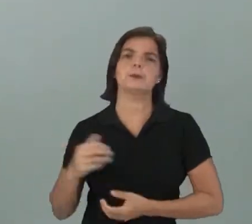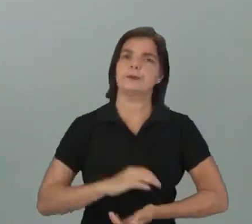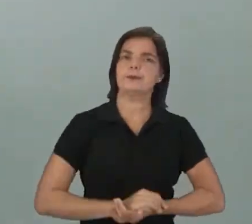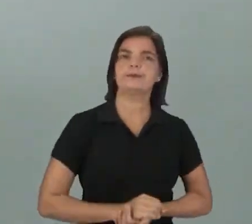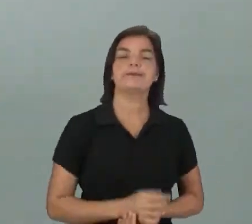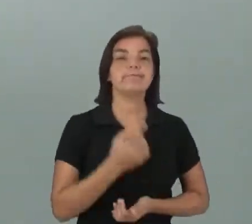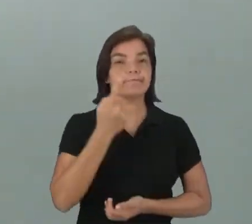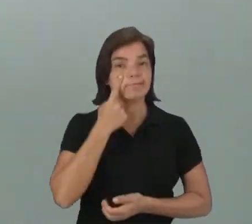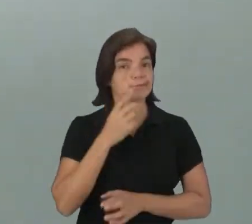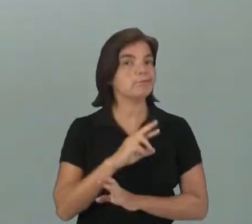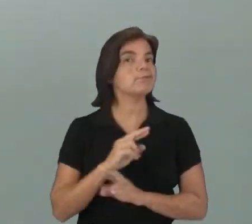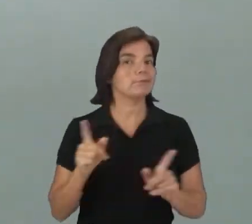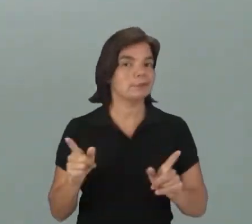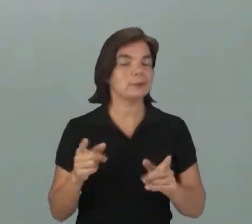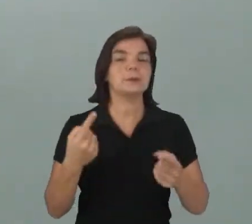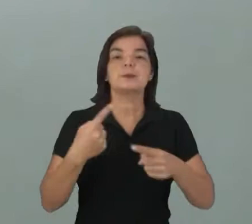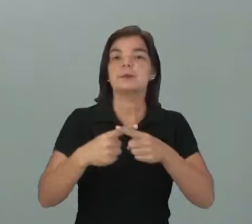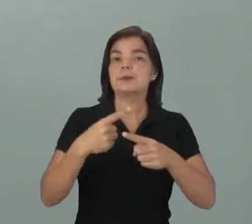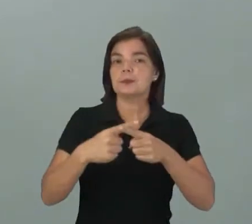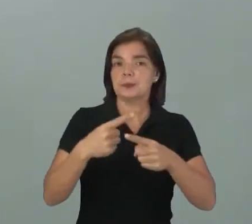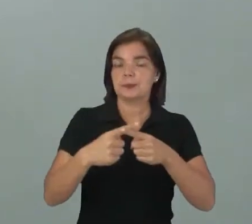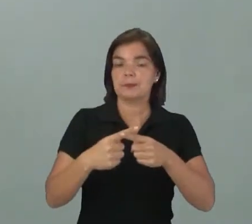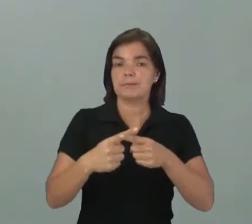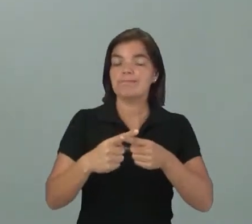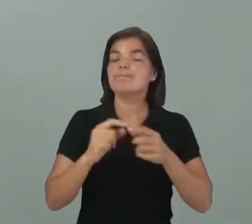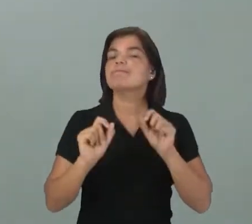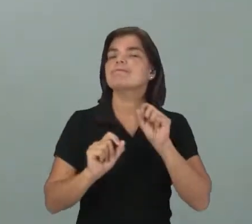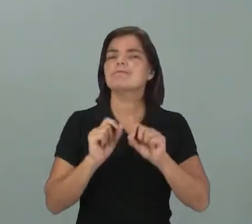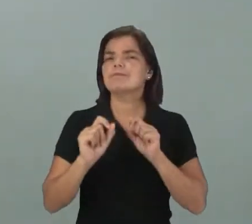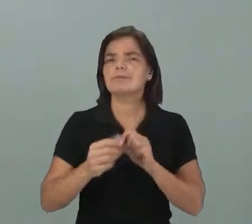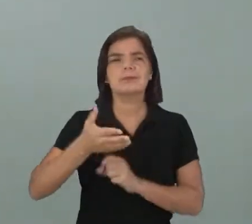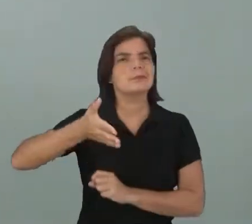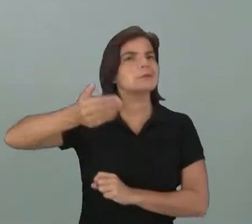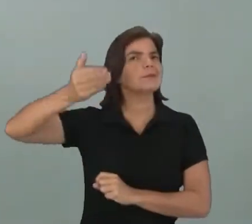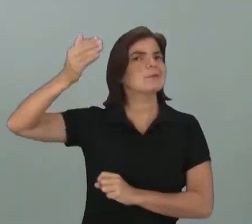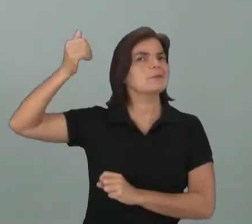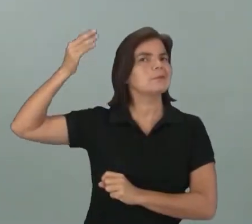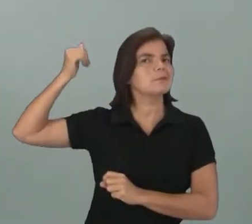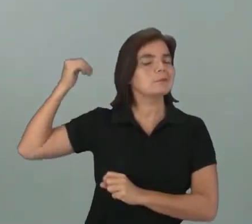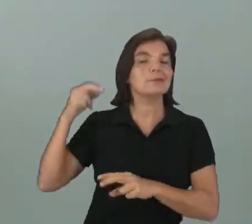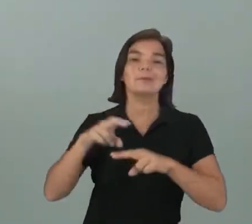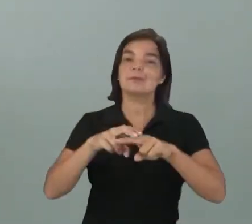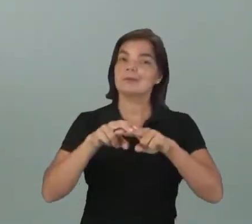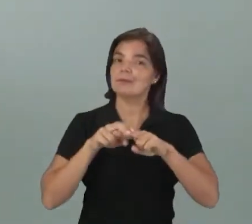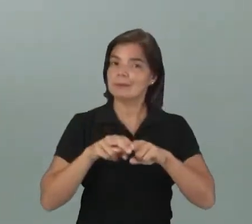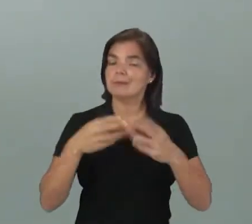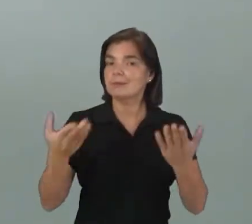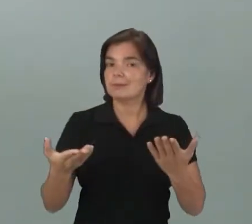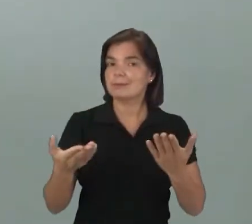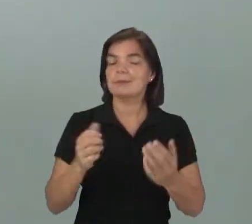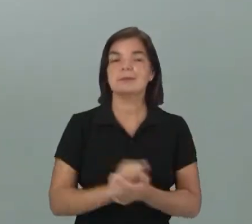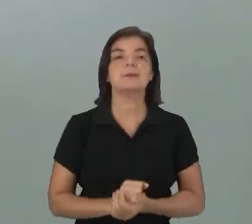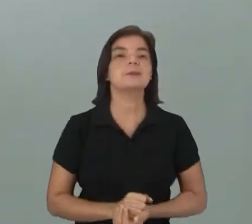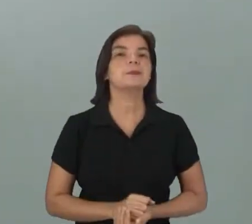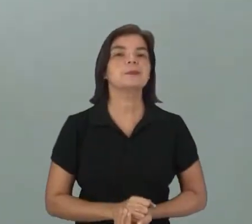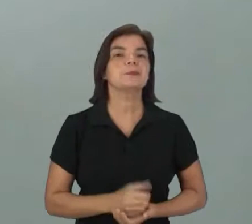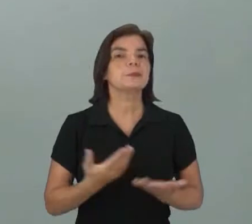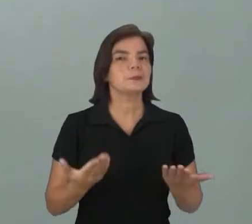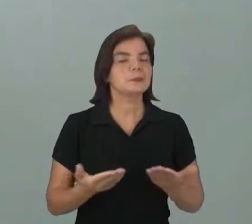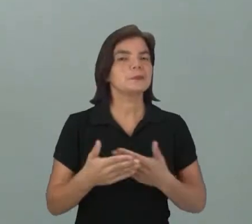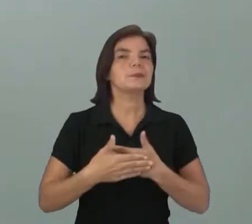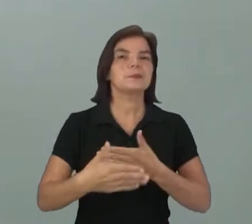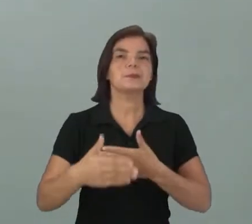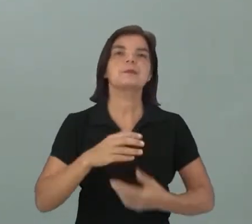nós vimos que está bem diferente, porque nos remetemos a um passado distante, por isso que eu digo aquele.